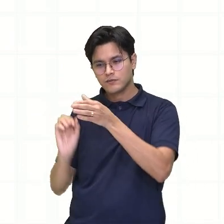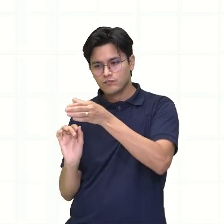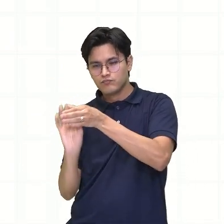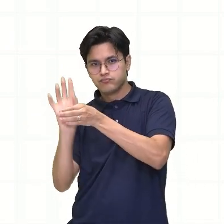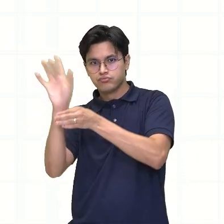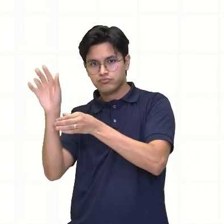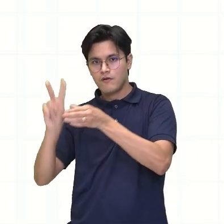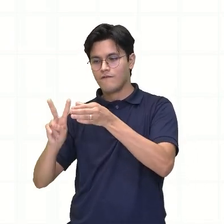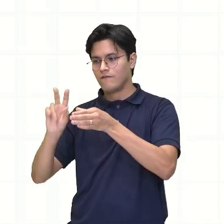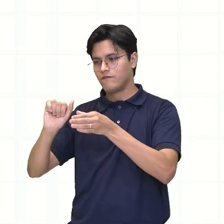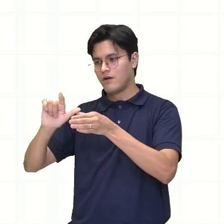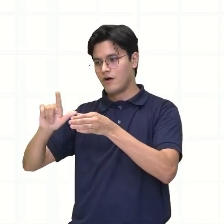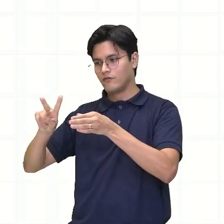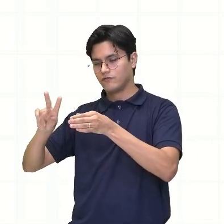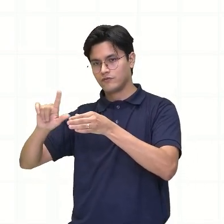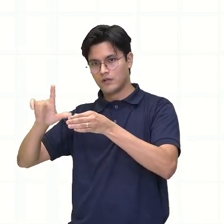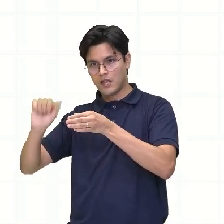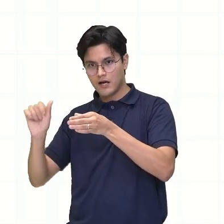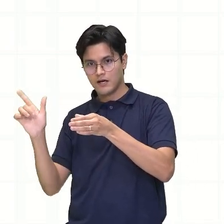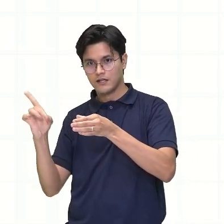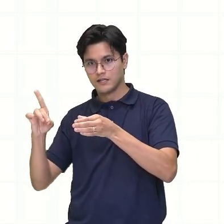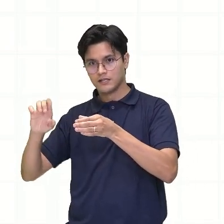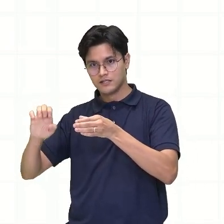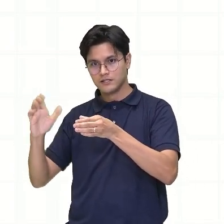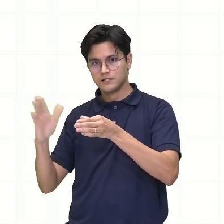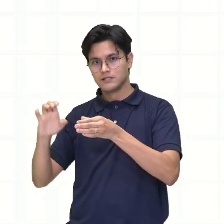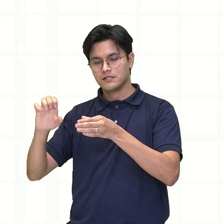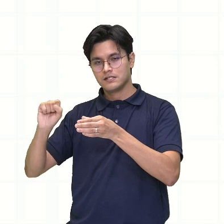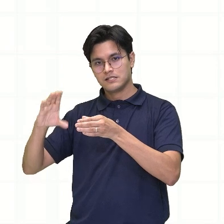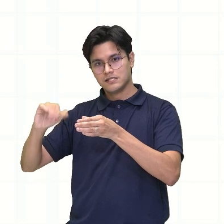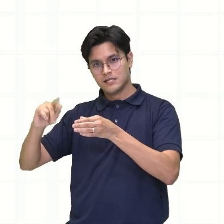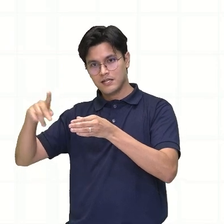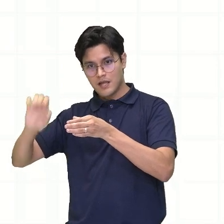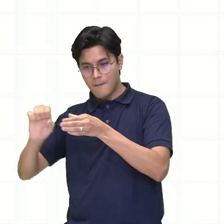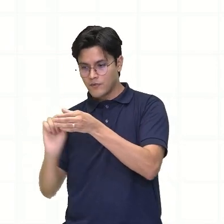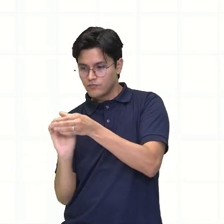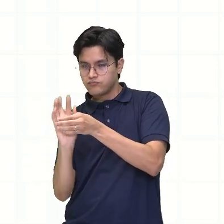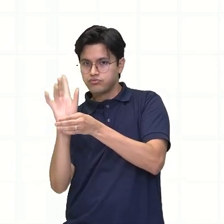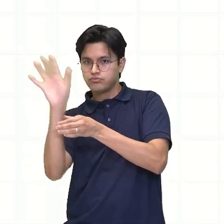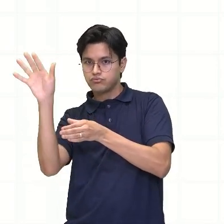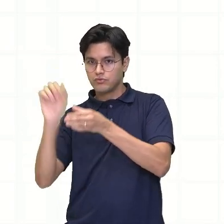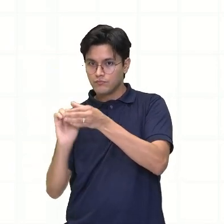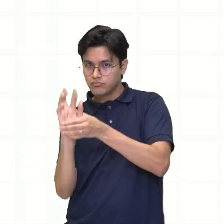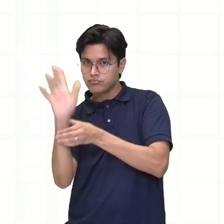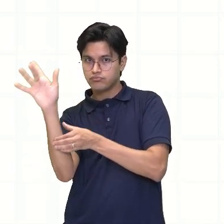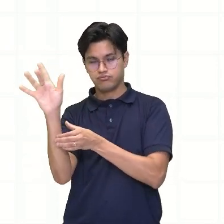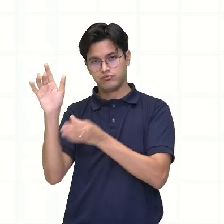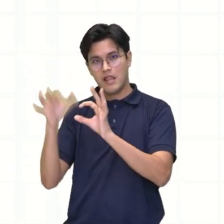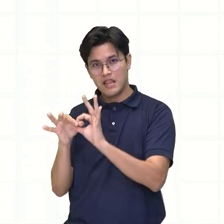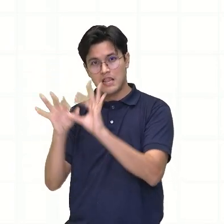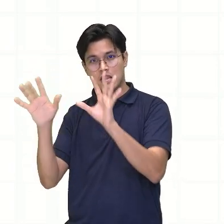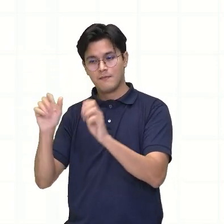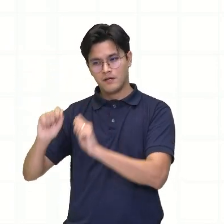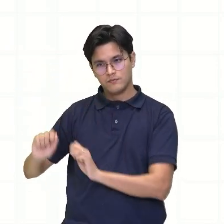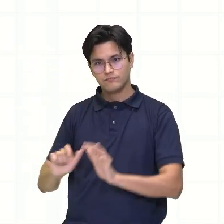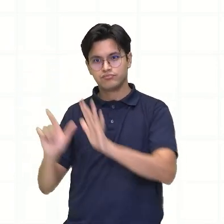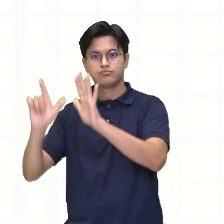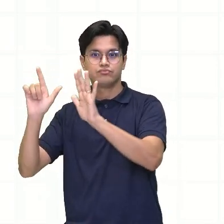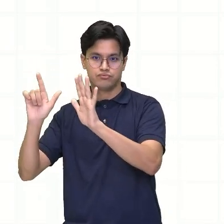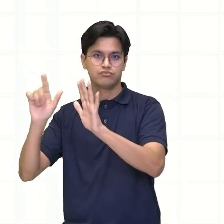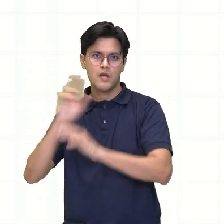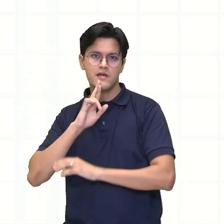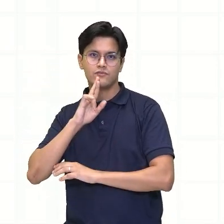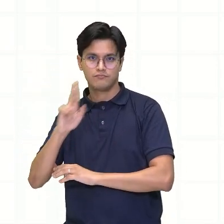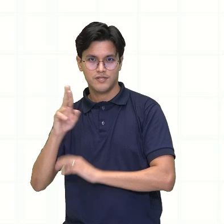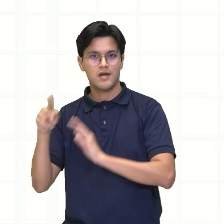vai se abrir e vai liberar aqui os gases, né, que foram resultantes dessa queima desse combustível,